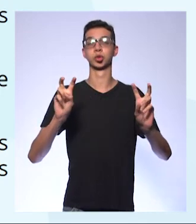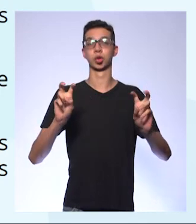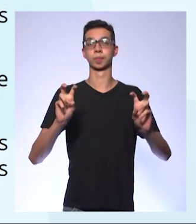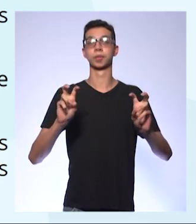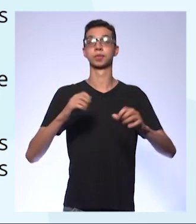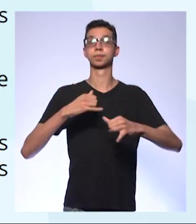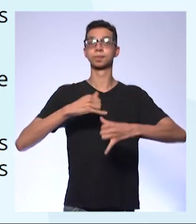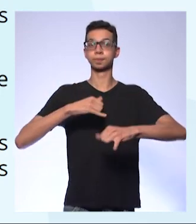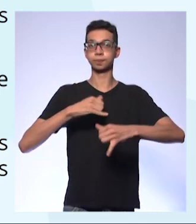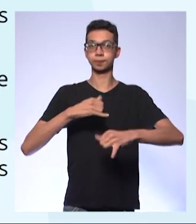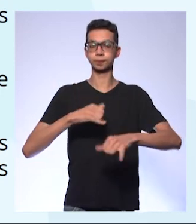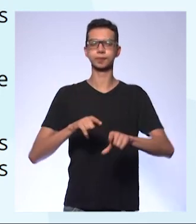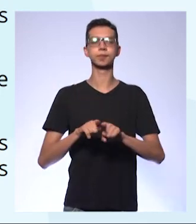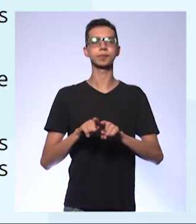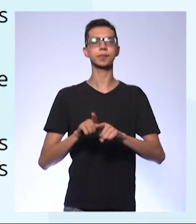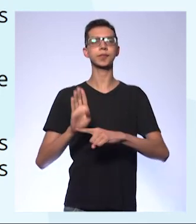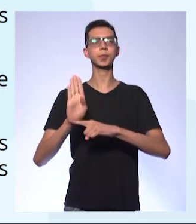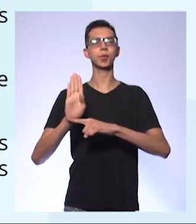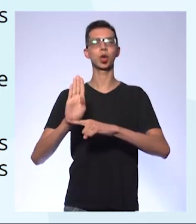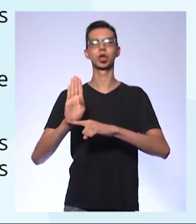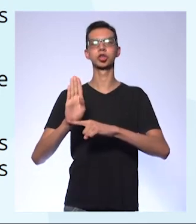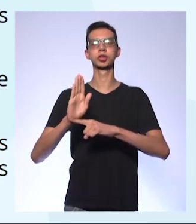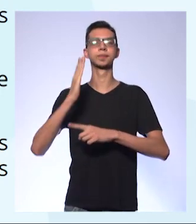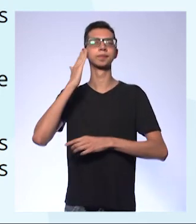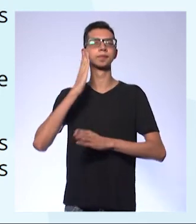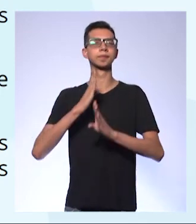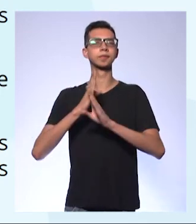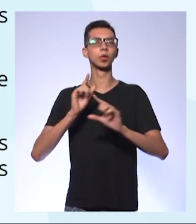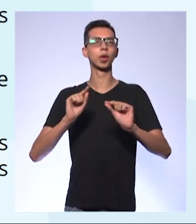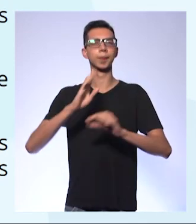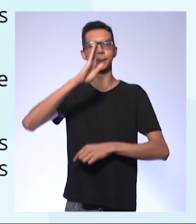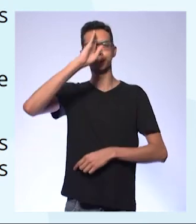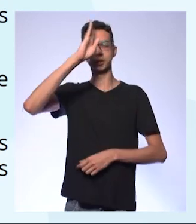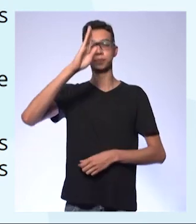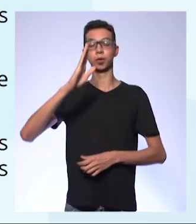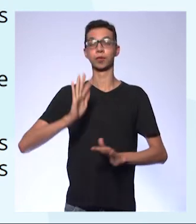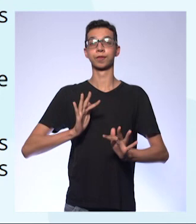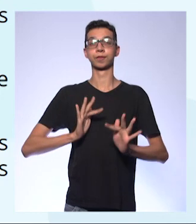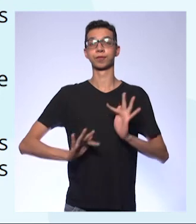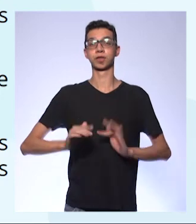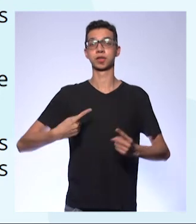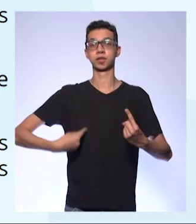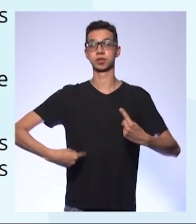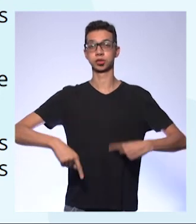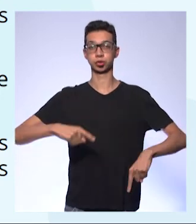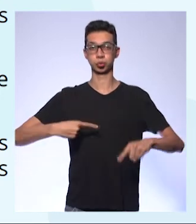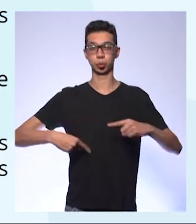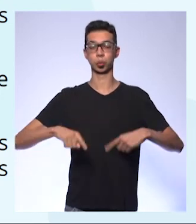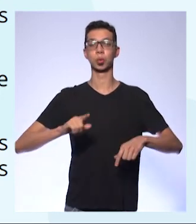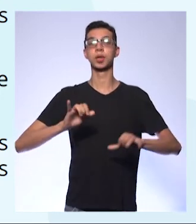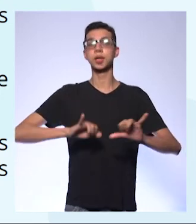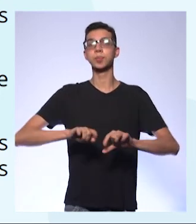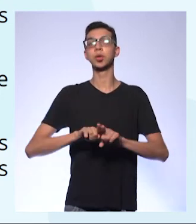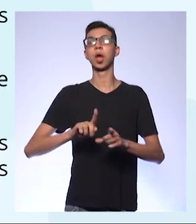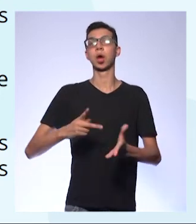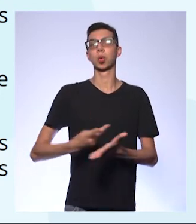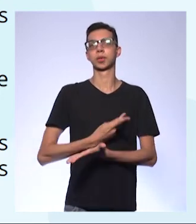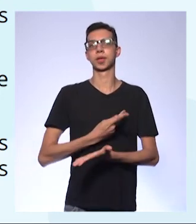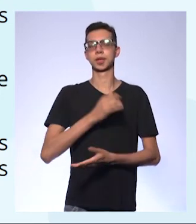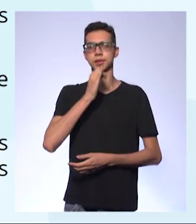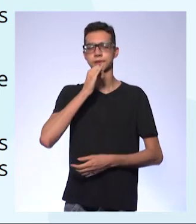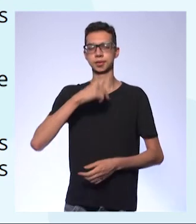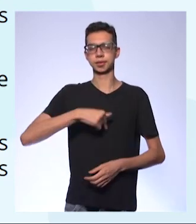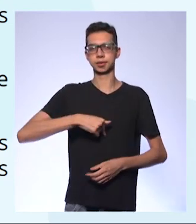biologia, identificar os principais processos físicos e químicos envolvidos na digestão. E em química,